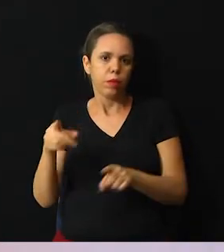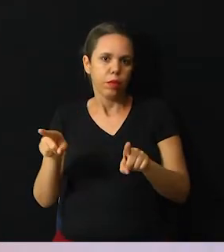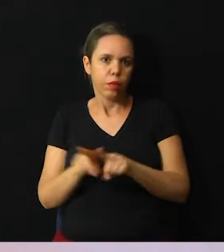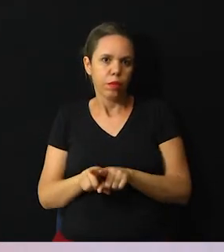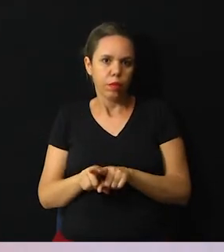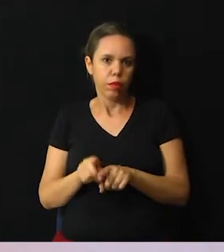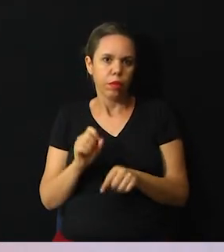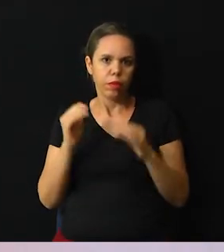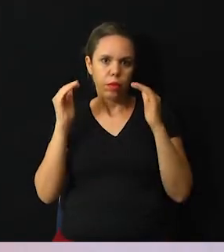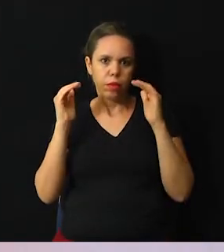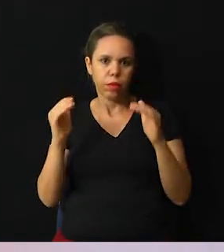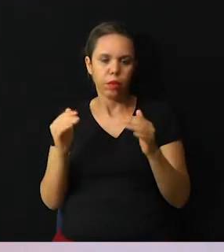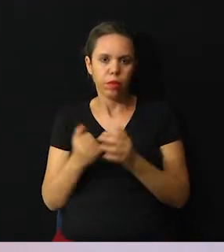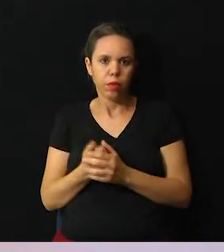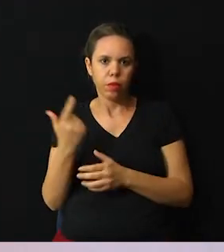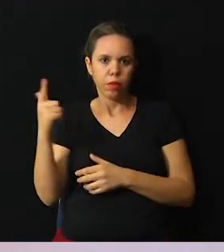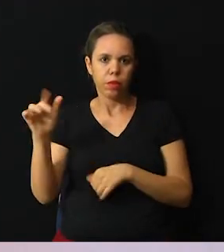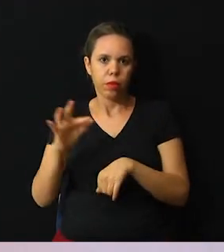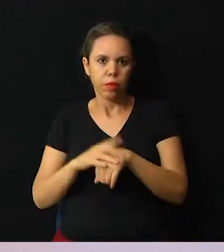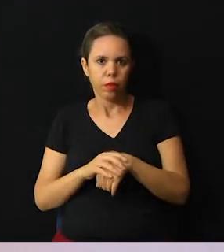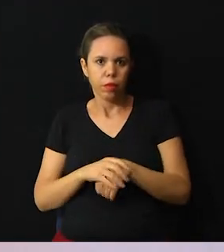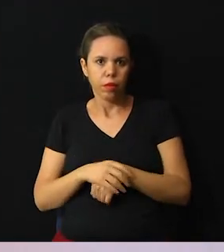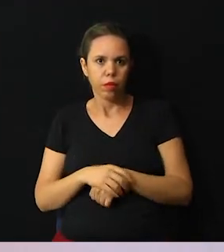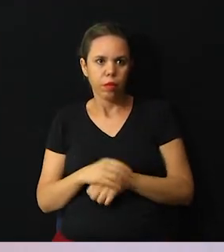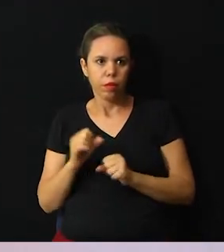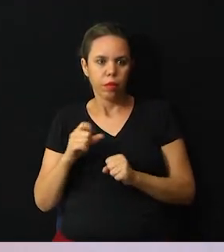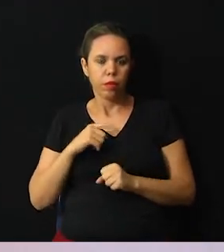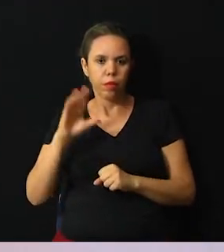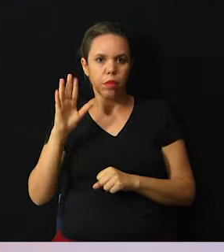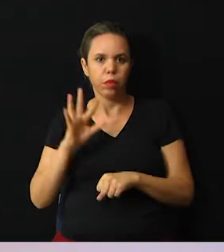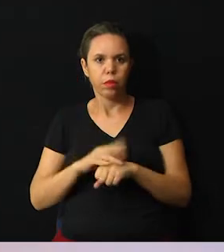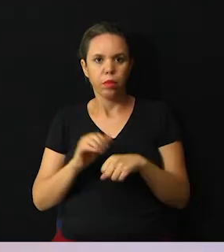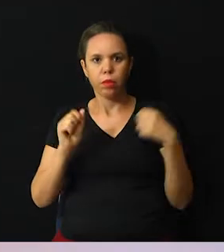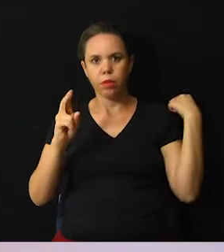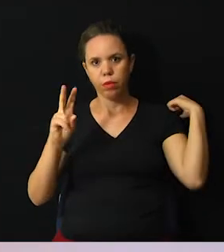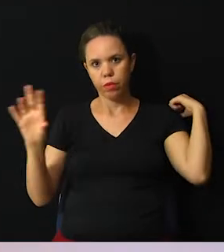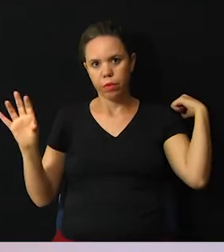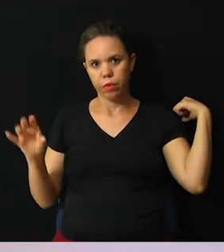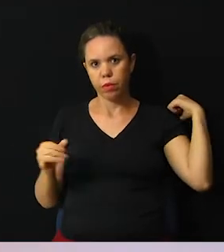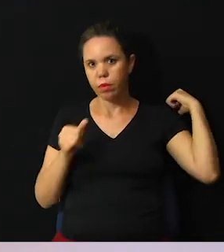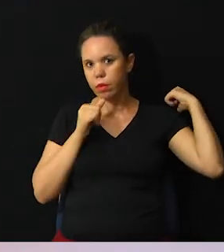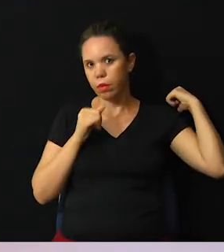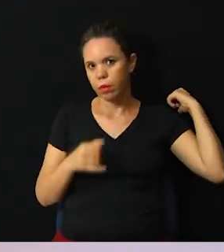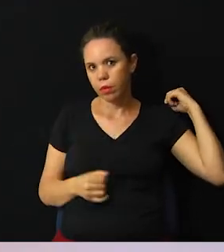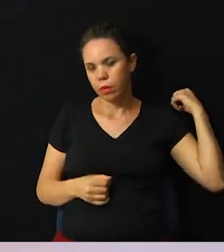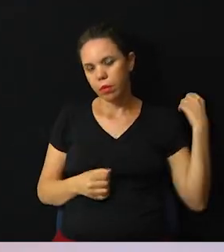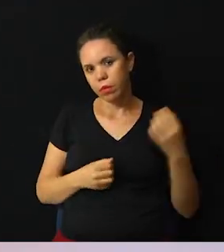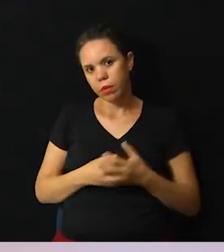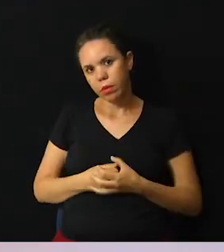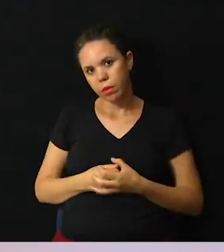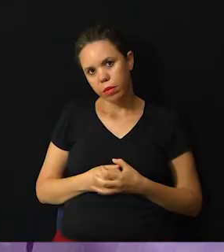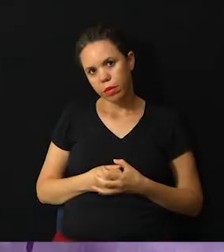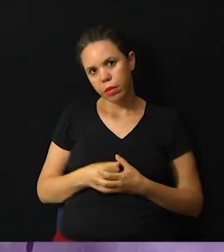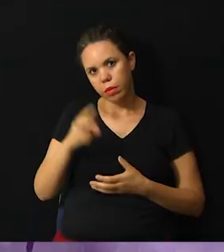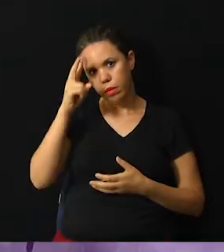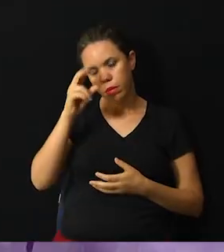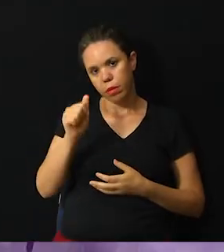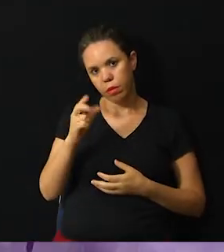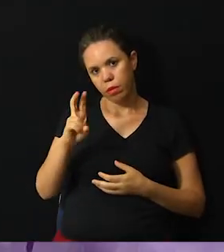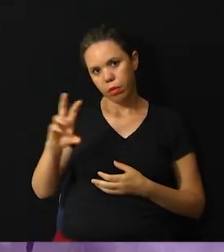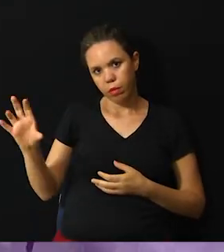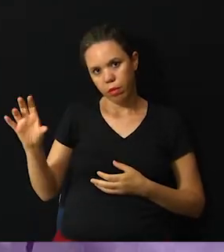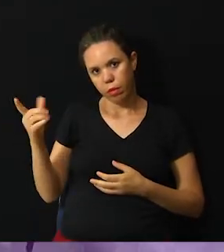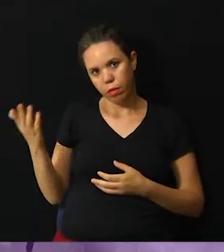também pode ficar suscetível a outras doenças? Pode ter mais AVC, por exemplo? A história do